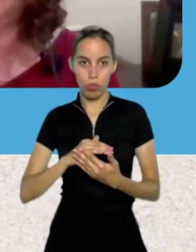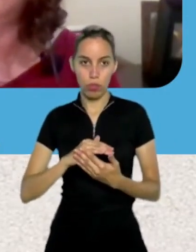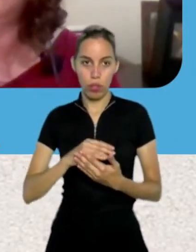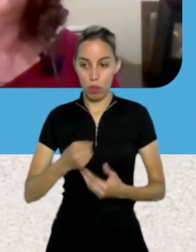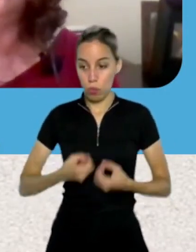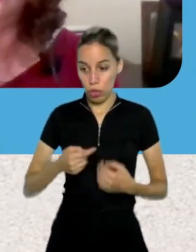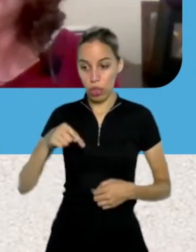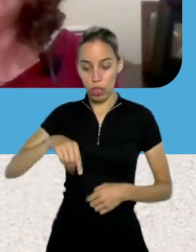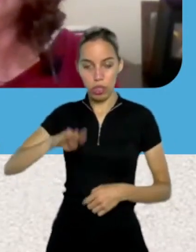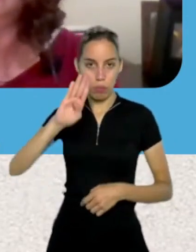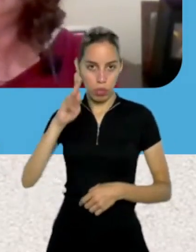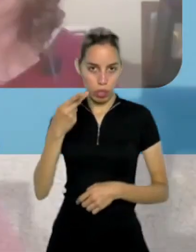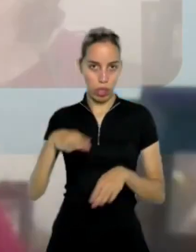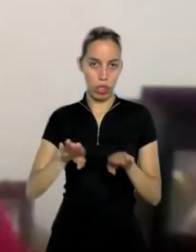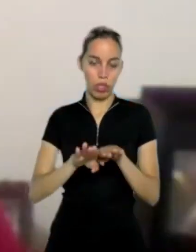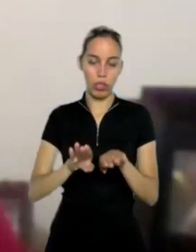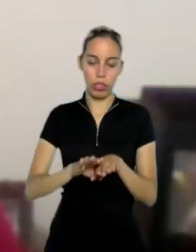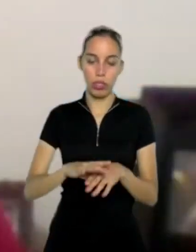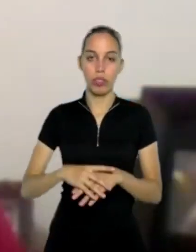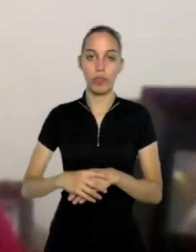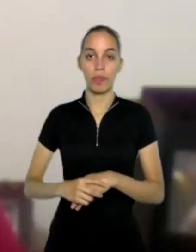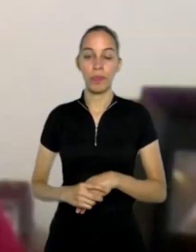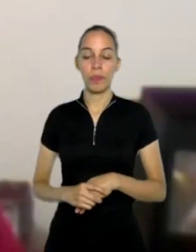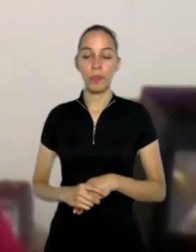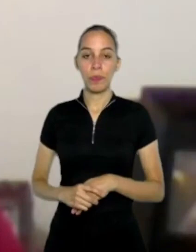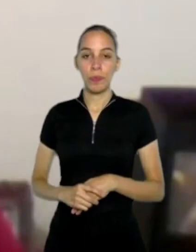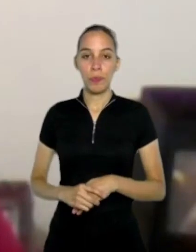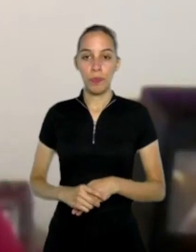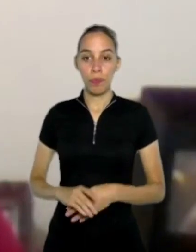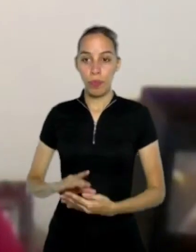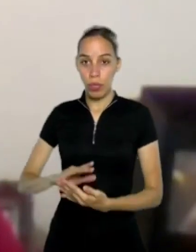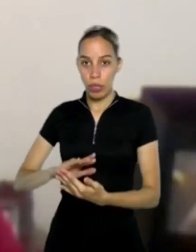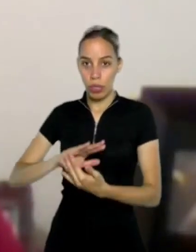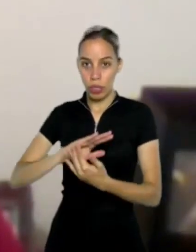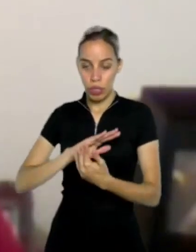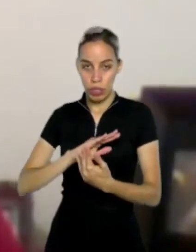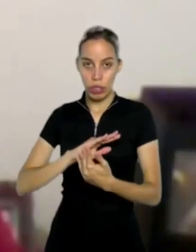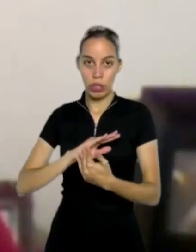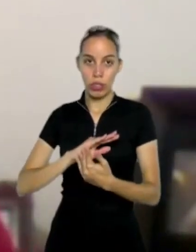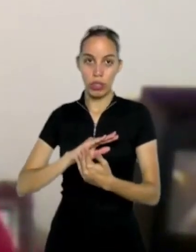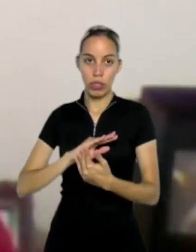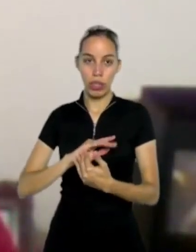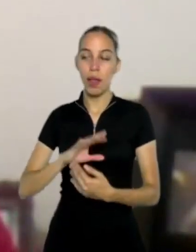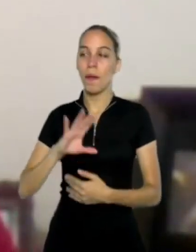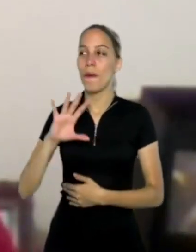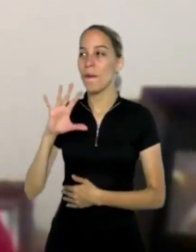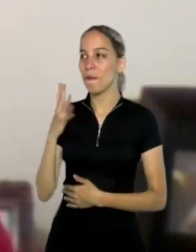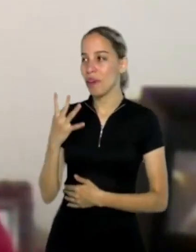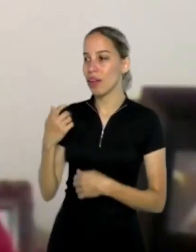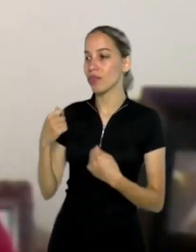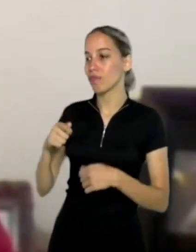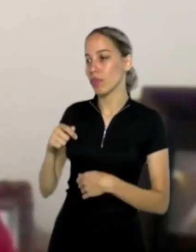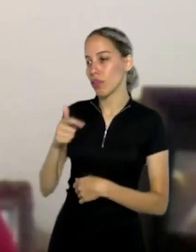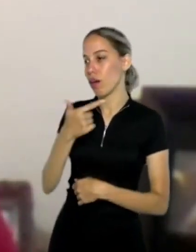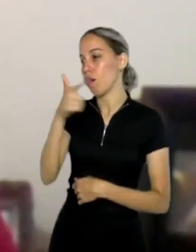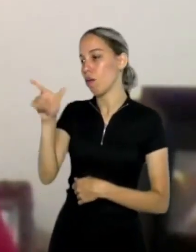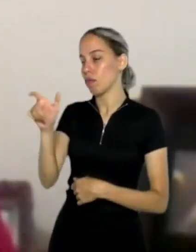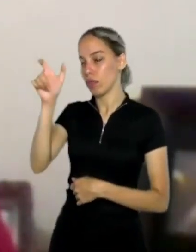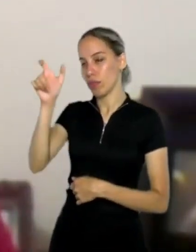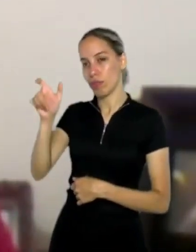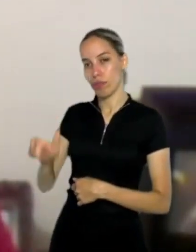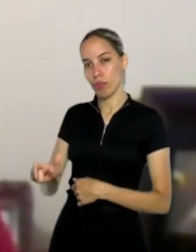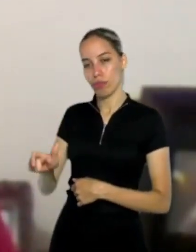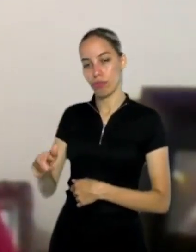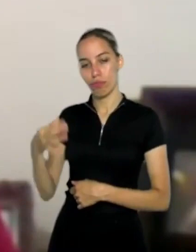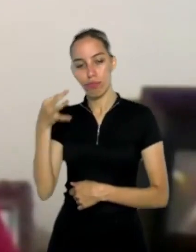ela fez uma curadoria e ela me ajudou, assim, eu acho que a gente precisa desse olhar do outro, né, para